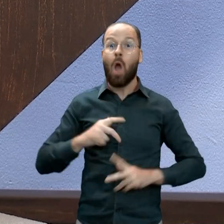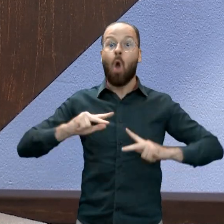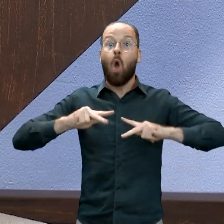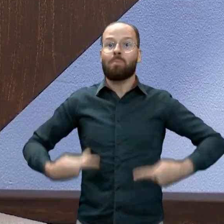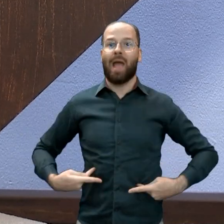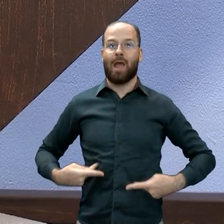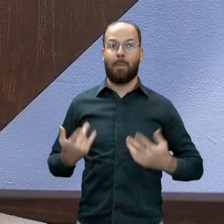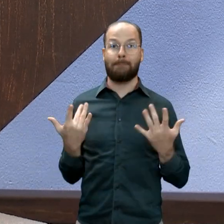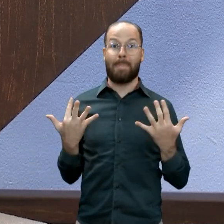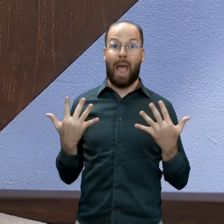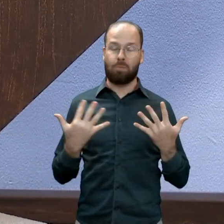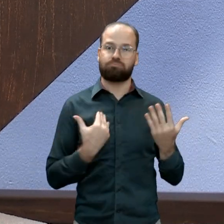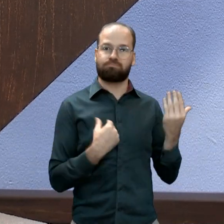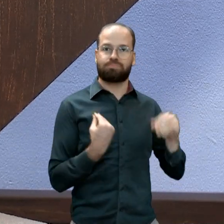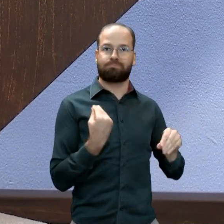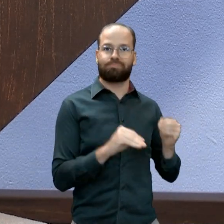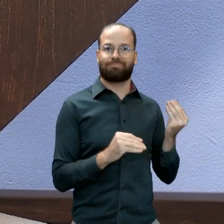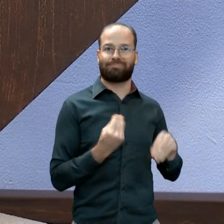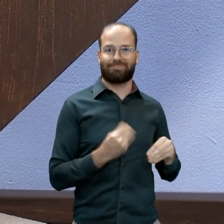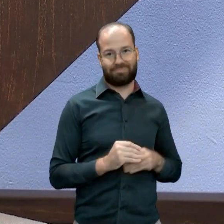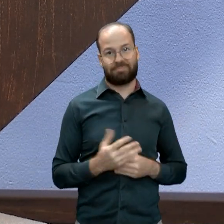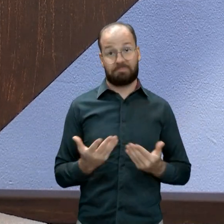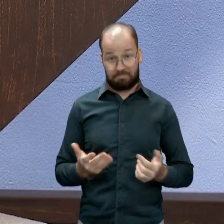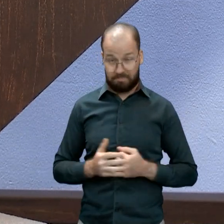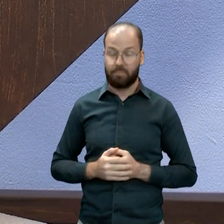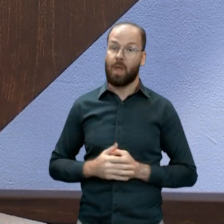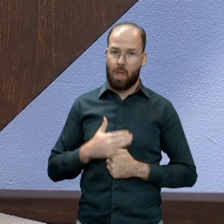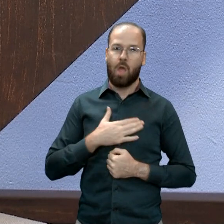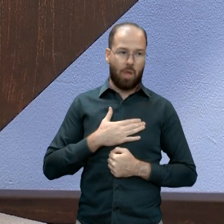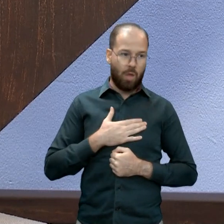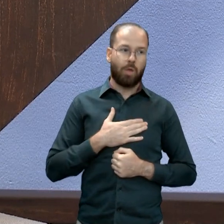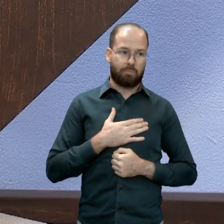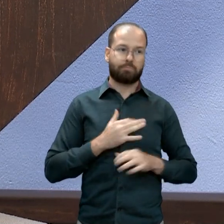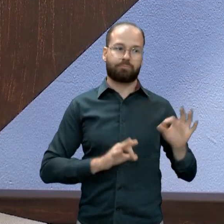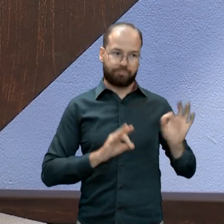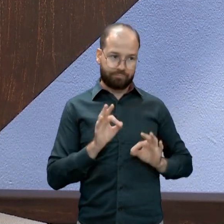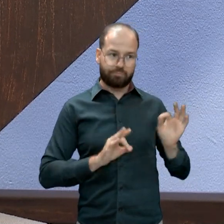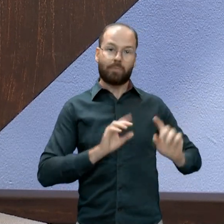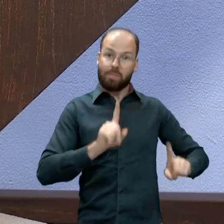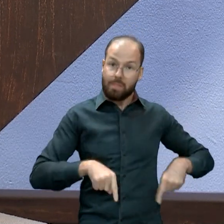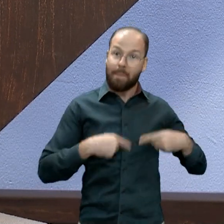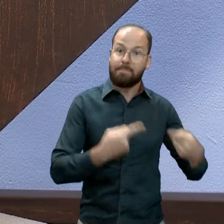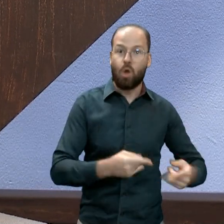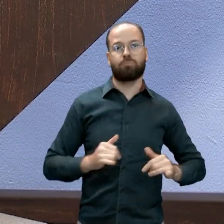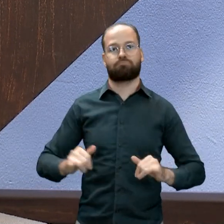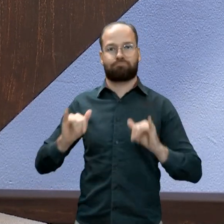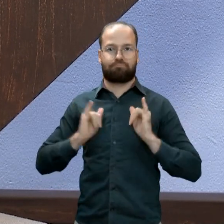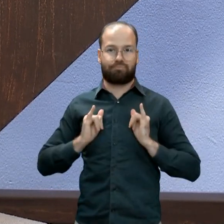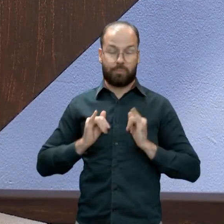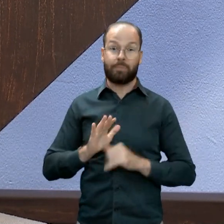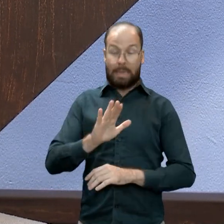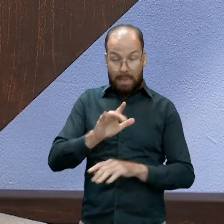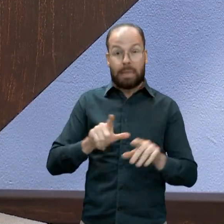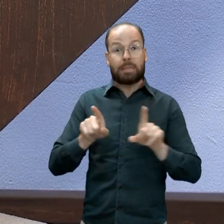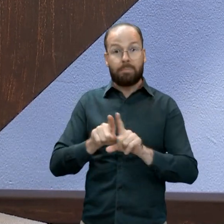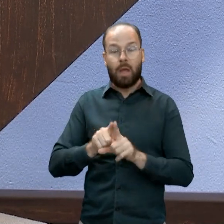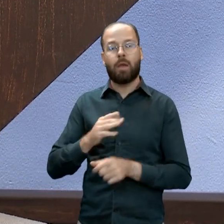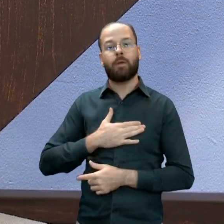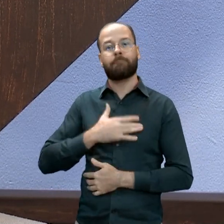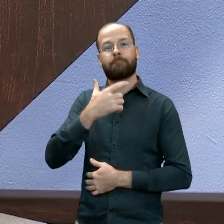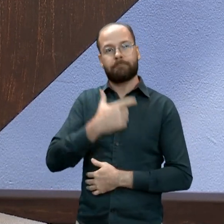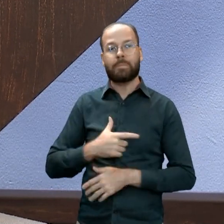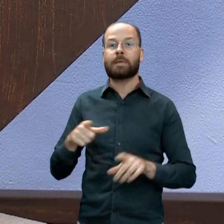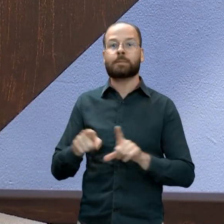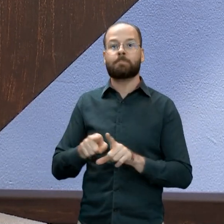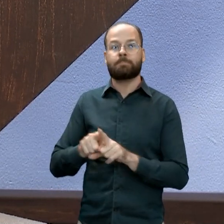interpretação. E aí eu vou além, né, respondendo diretamente à sua pergunta. Né, no meu caso, eu utilizo para interpretação de